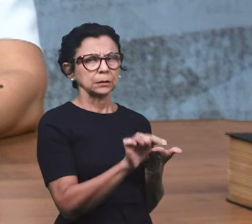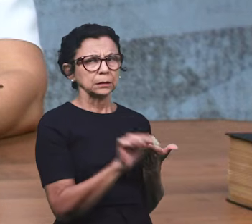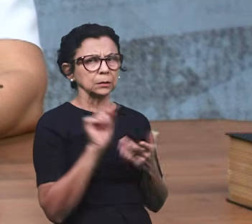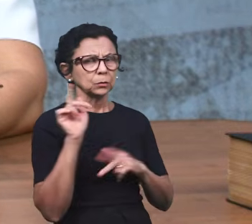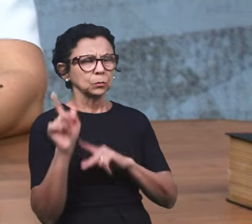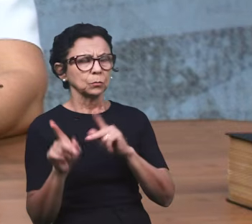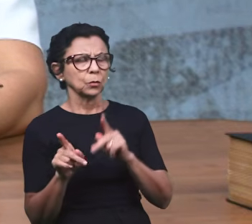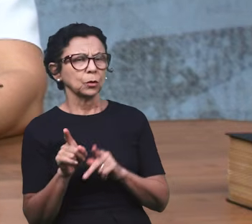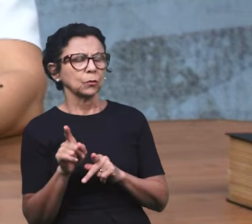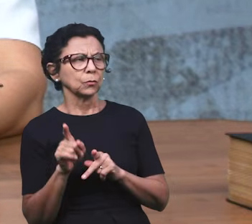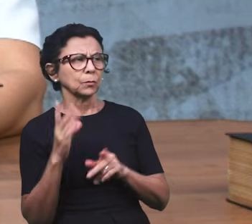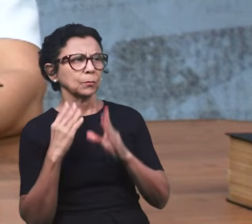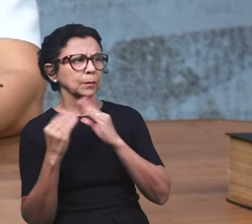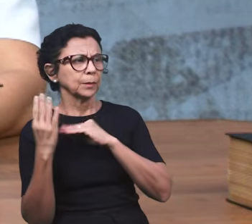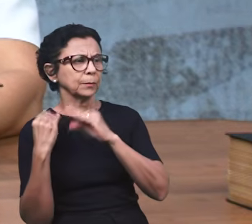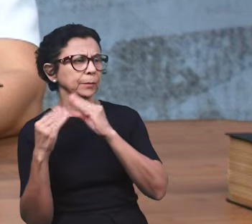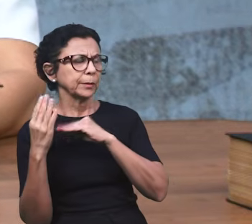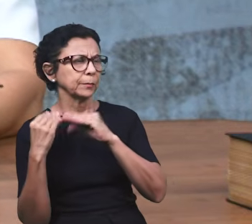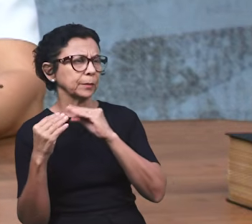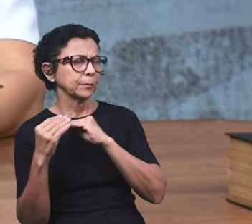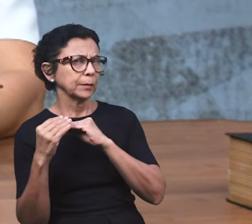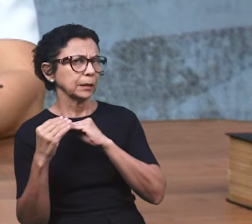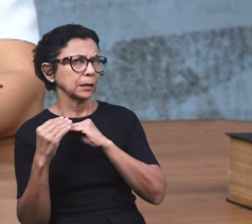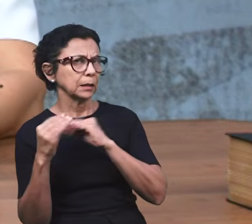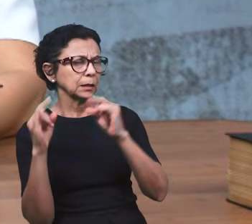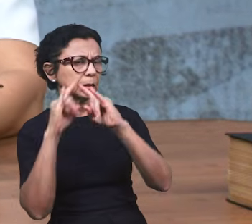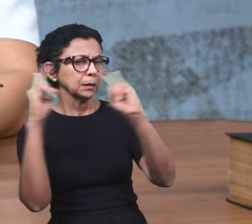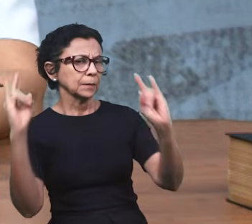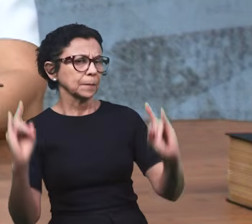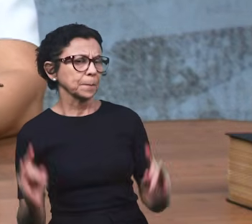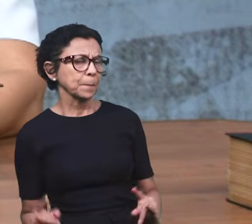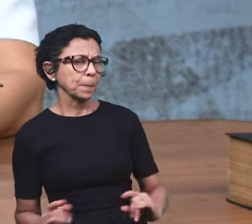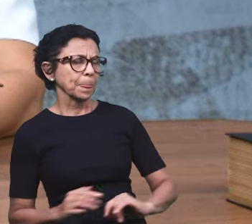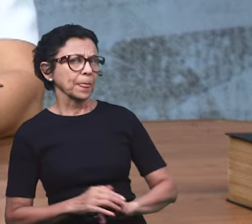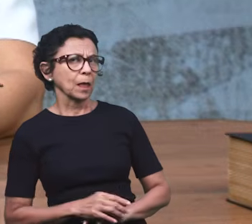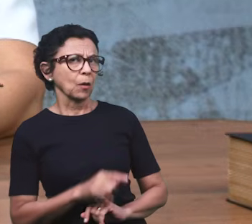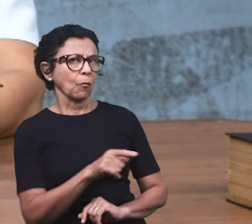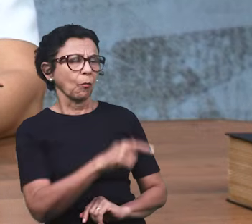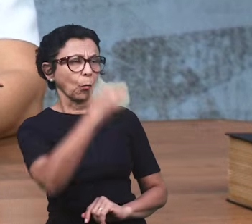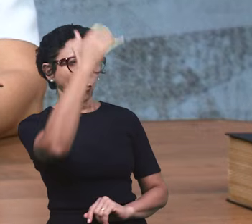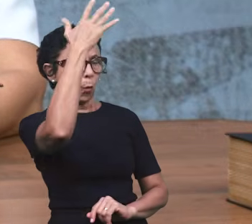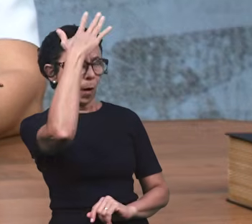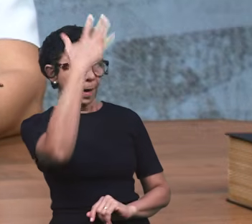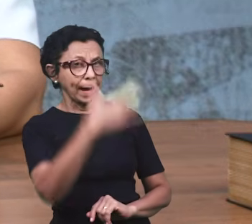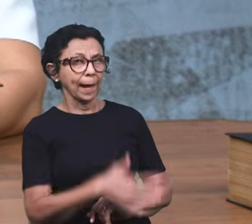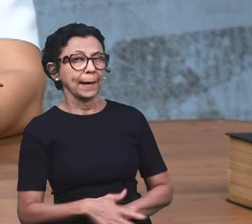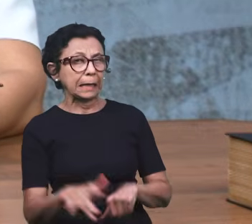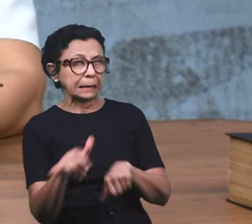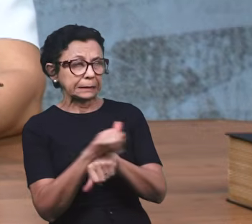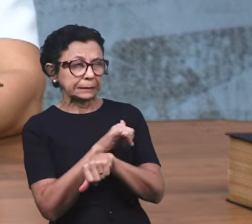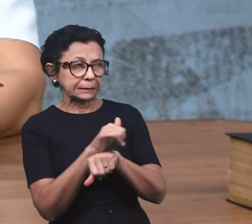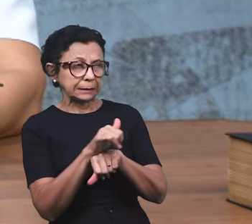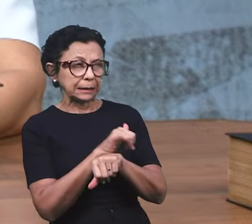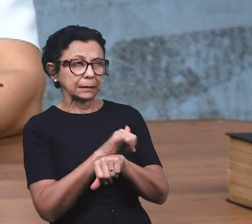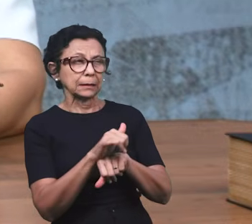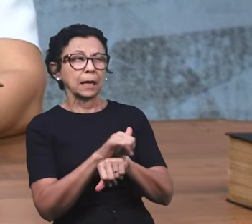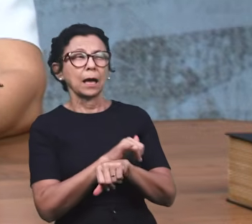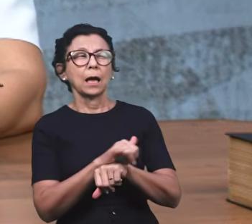povo que estava acampado: Zinri tem conspirado e até feriu o